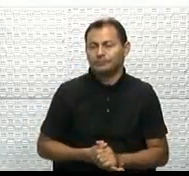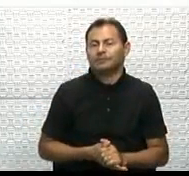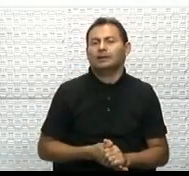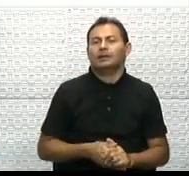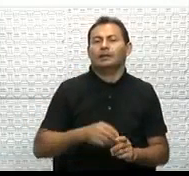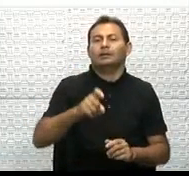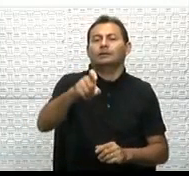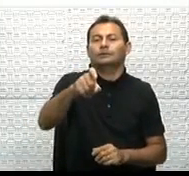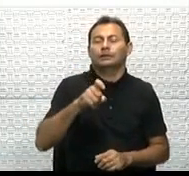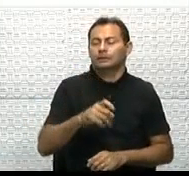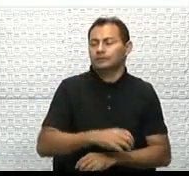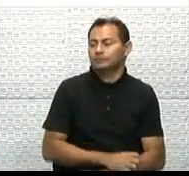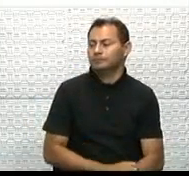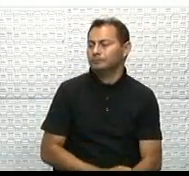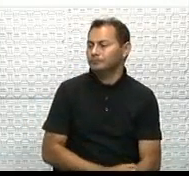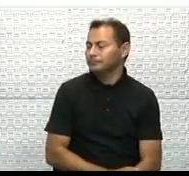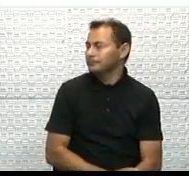de x.